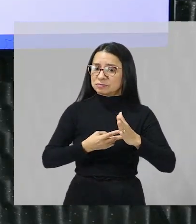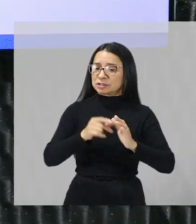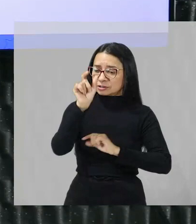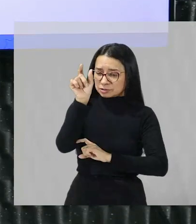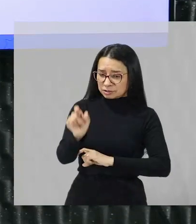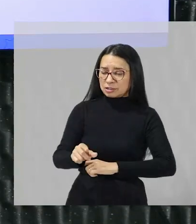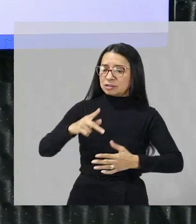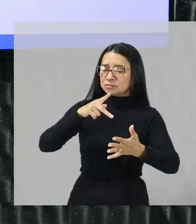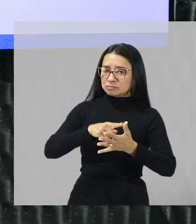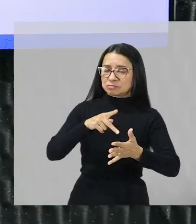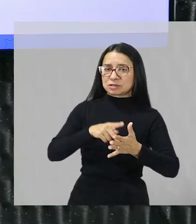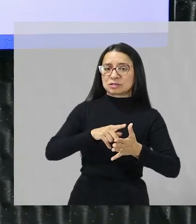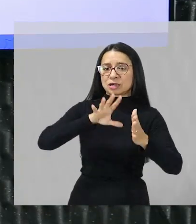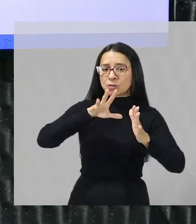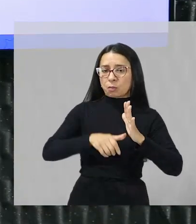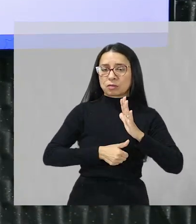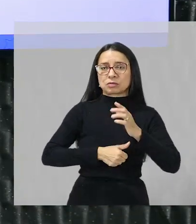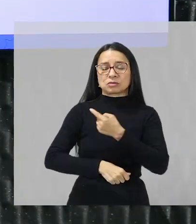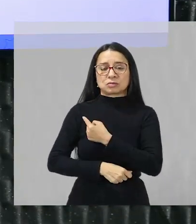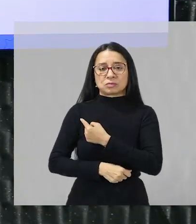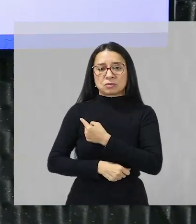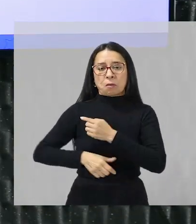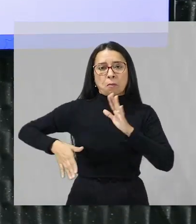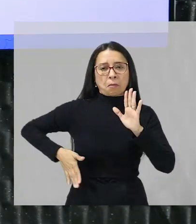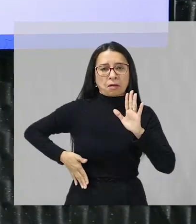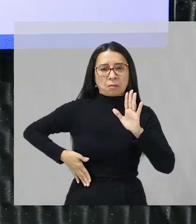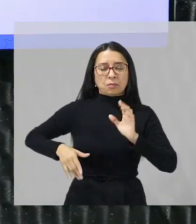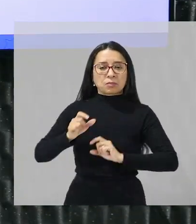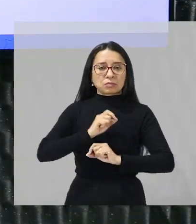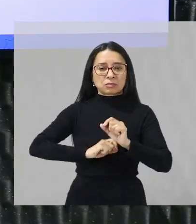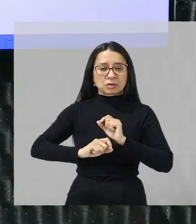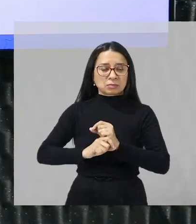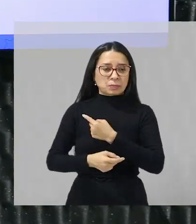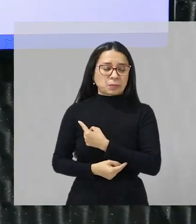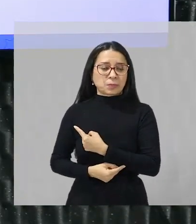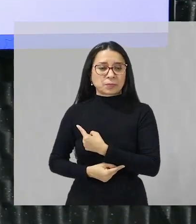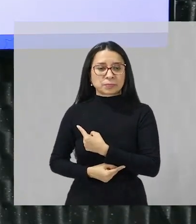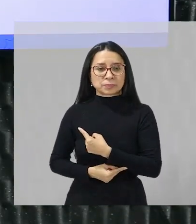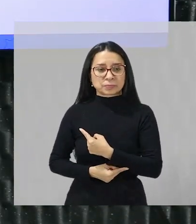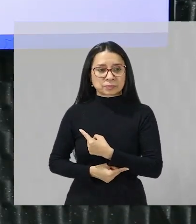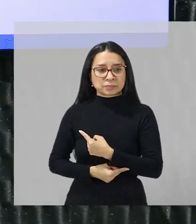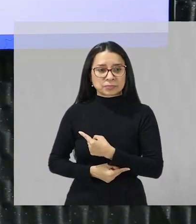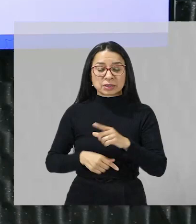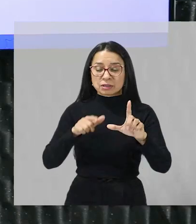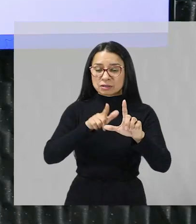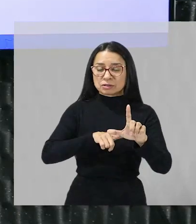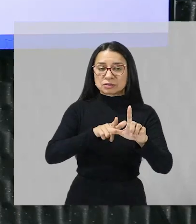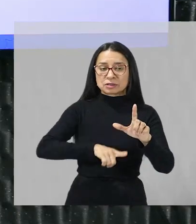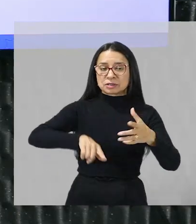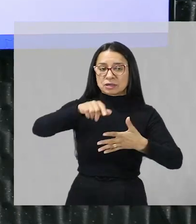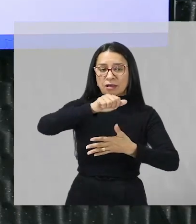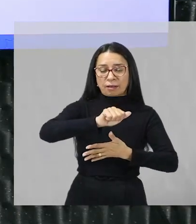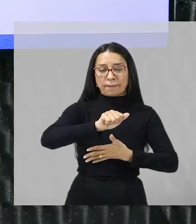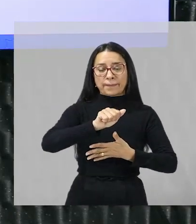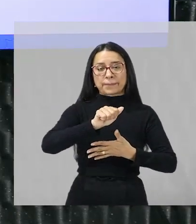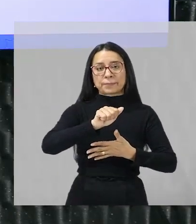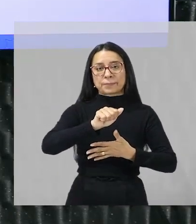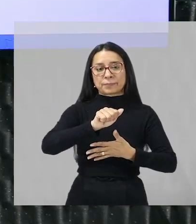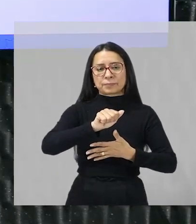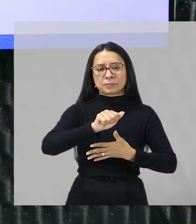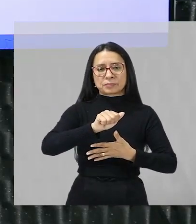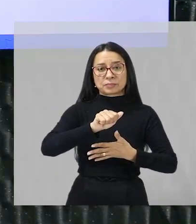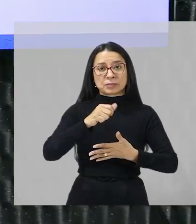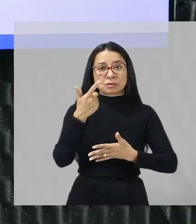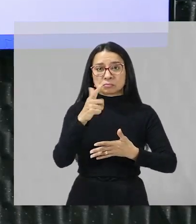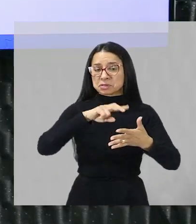sexual. Aí a gente vai para a letra A. Seria a liberalidade frequente dos pais de